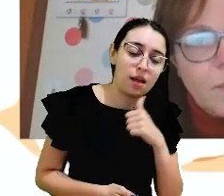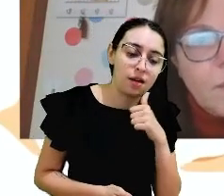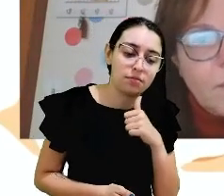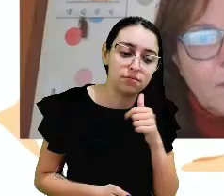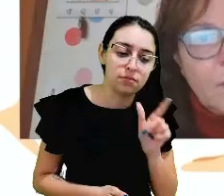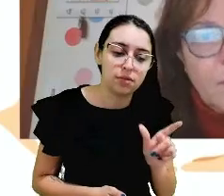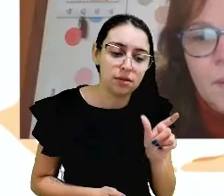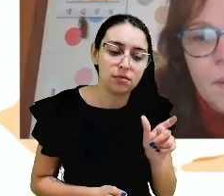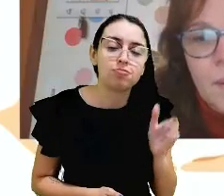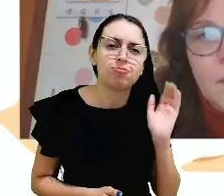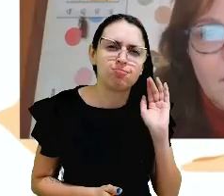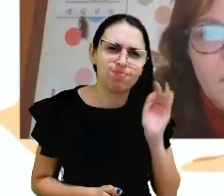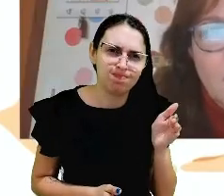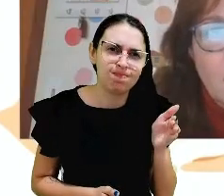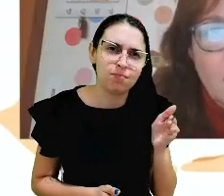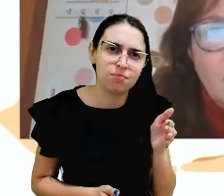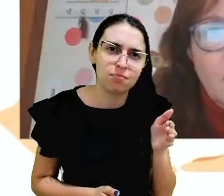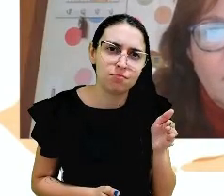toda certeza,